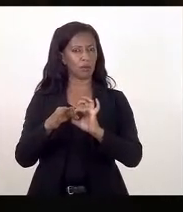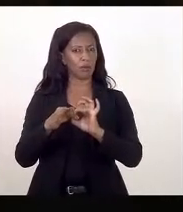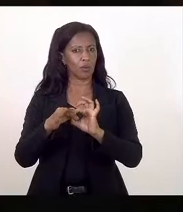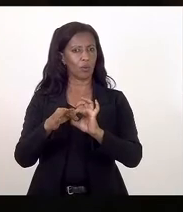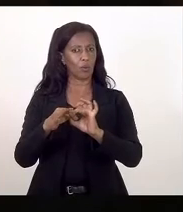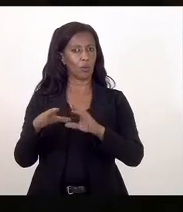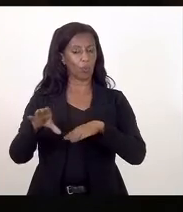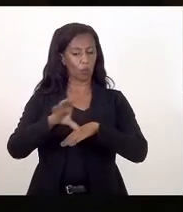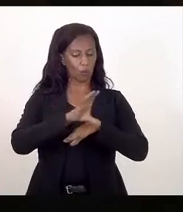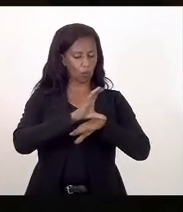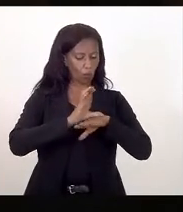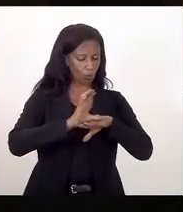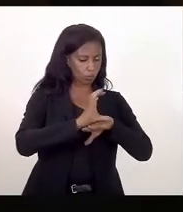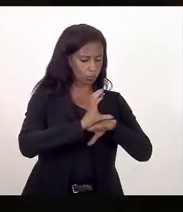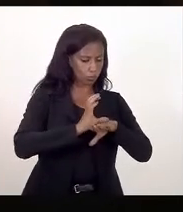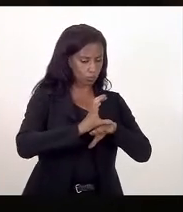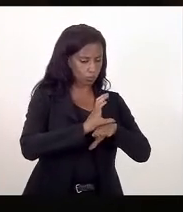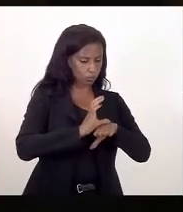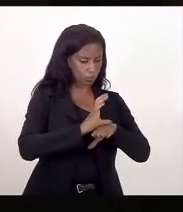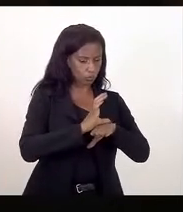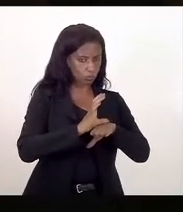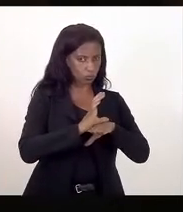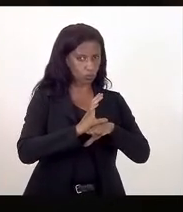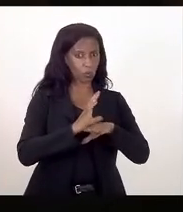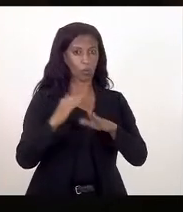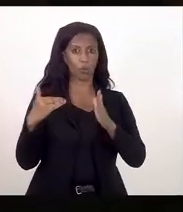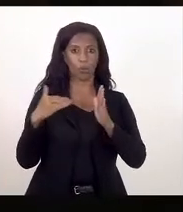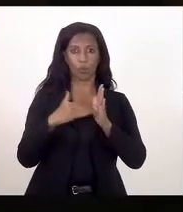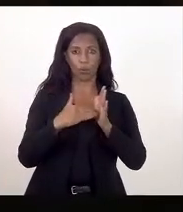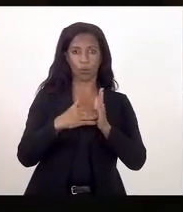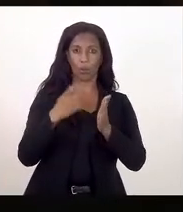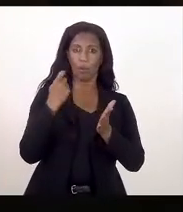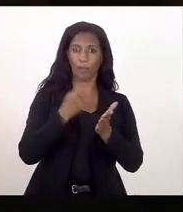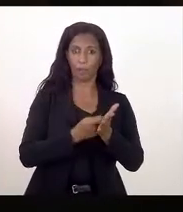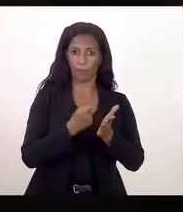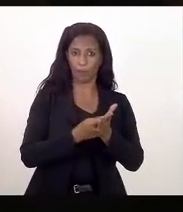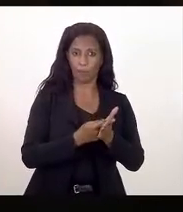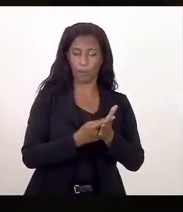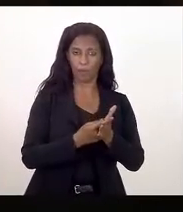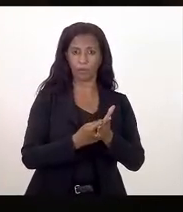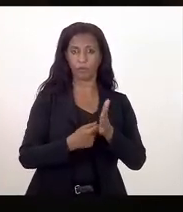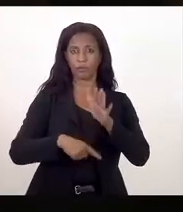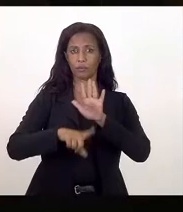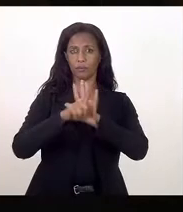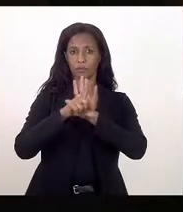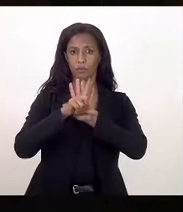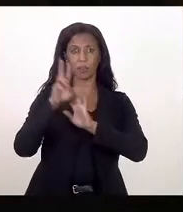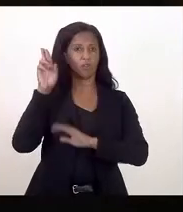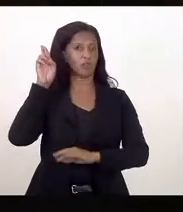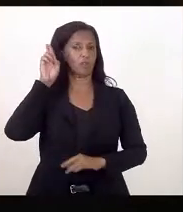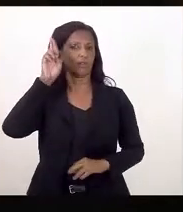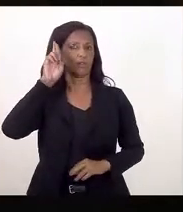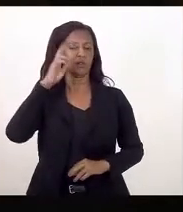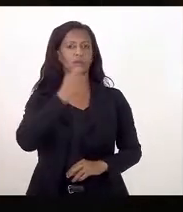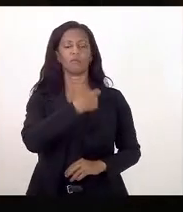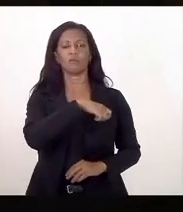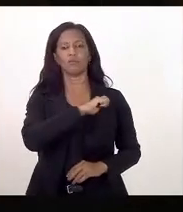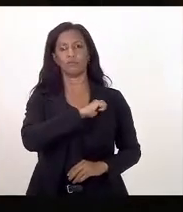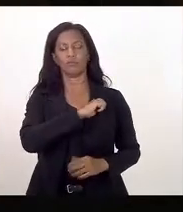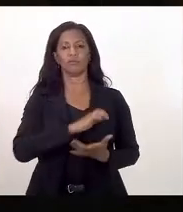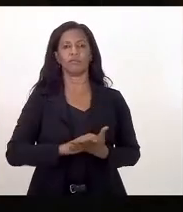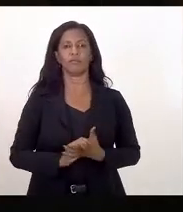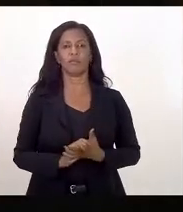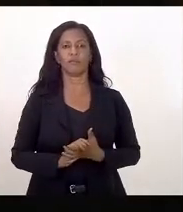constitucionais, com as limitações impostas pela Lei de Responsabilidade Fiscal,